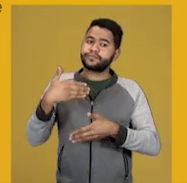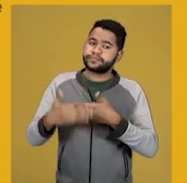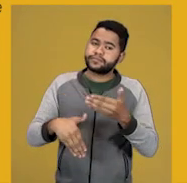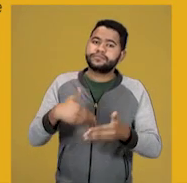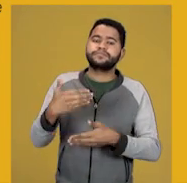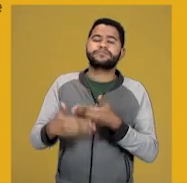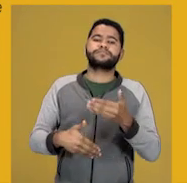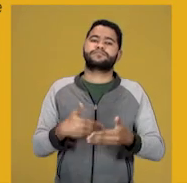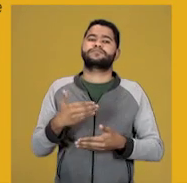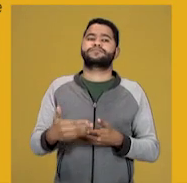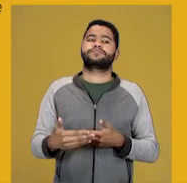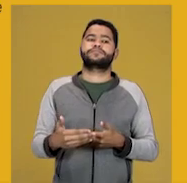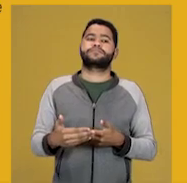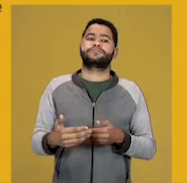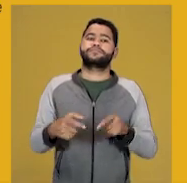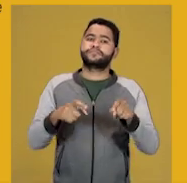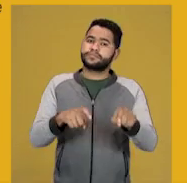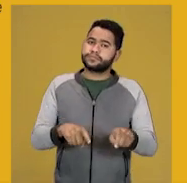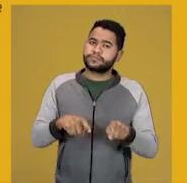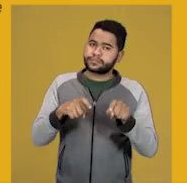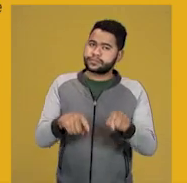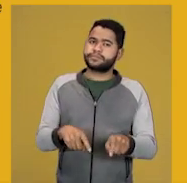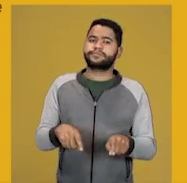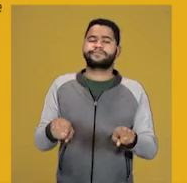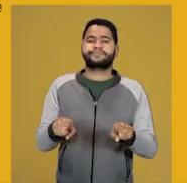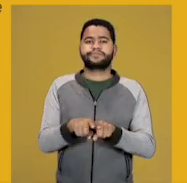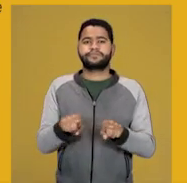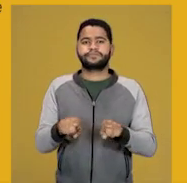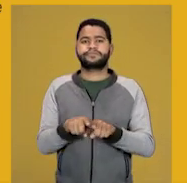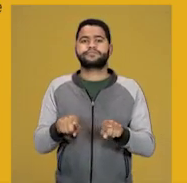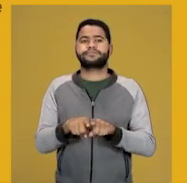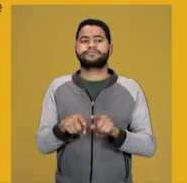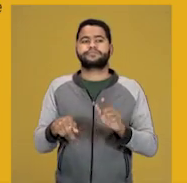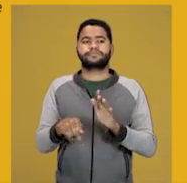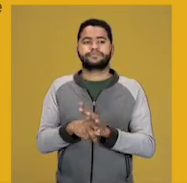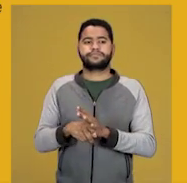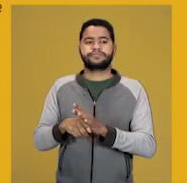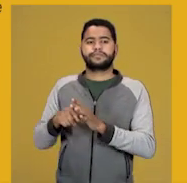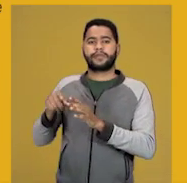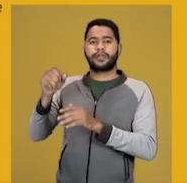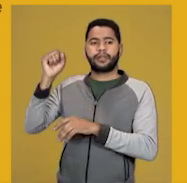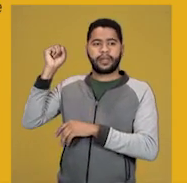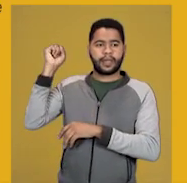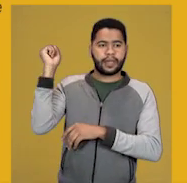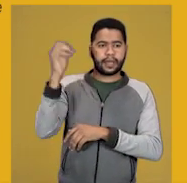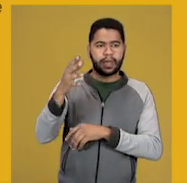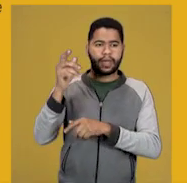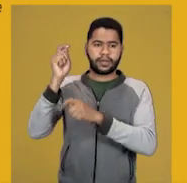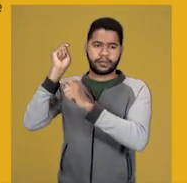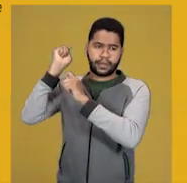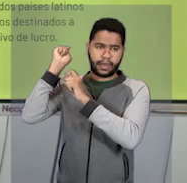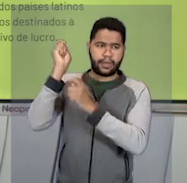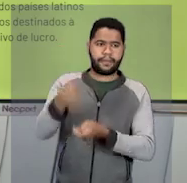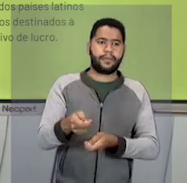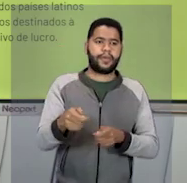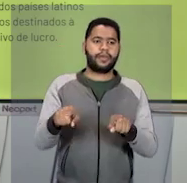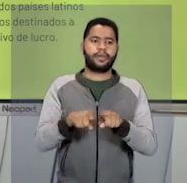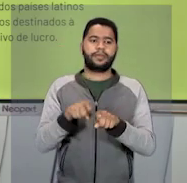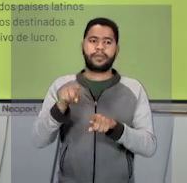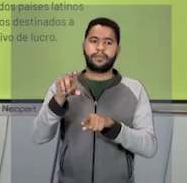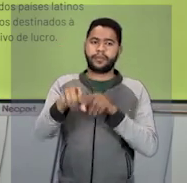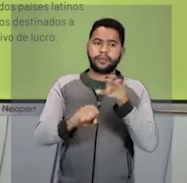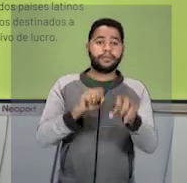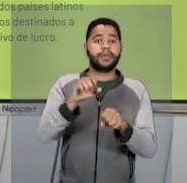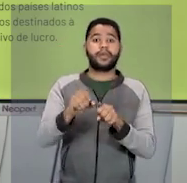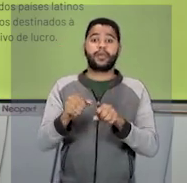né, a agricultura de subsistência, incluindo ainda a caça, a pesca e a coleta, e claro, com a chegada dos